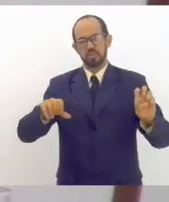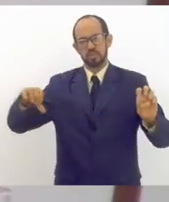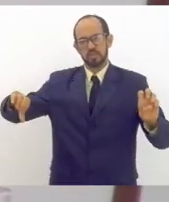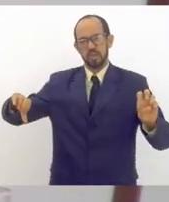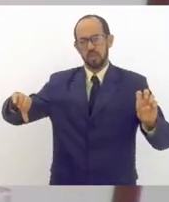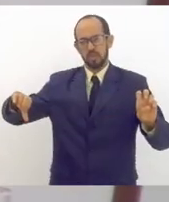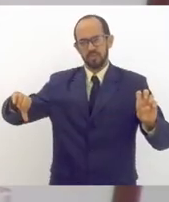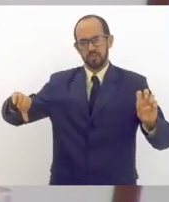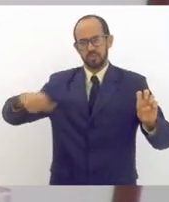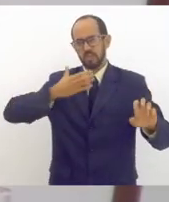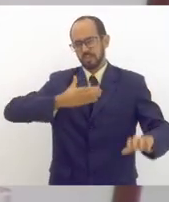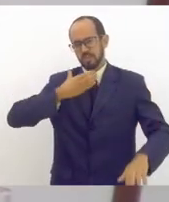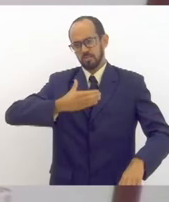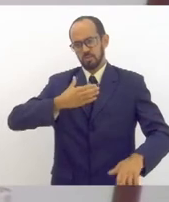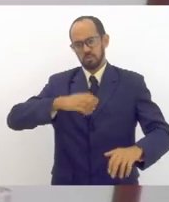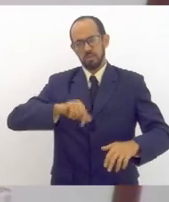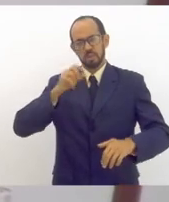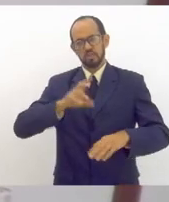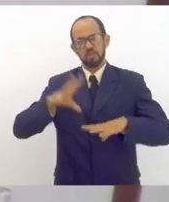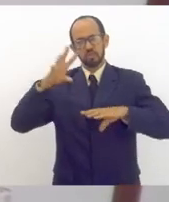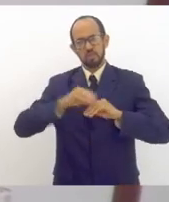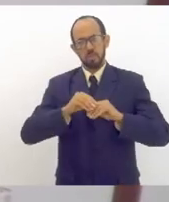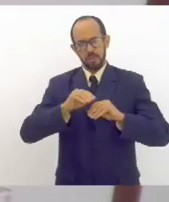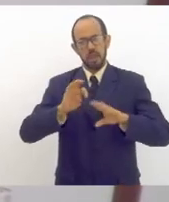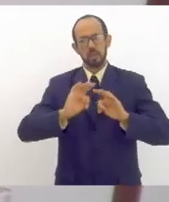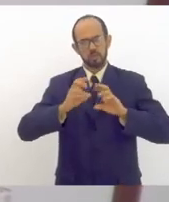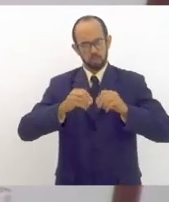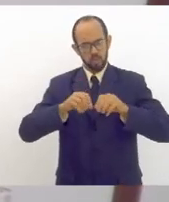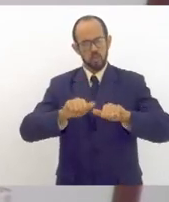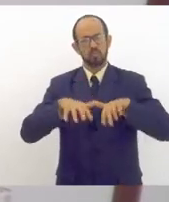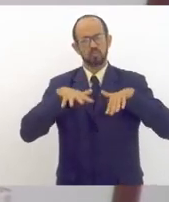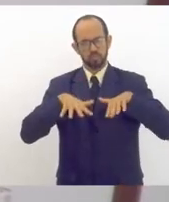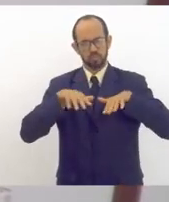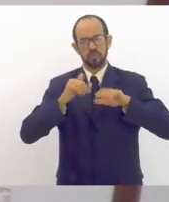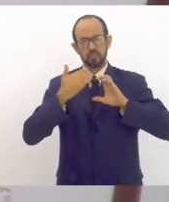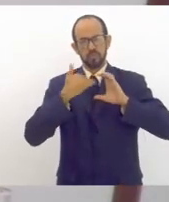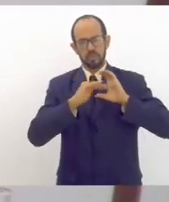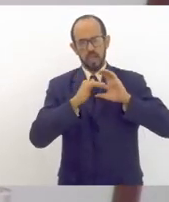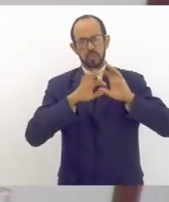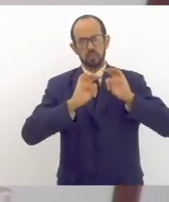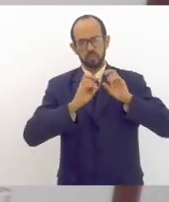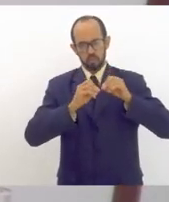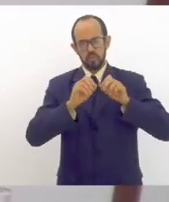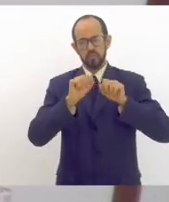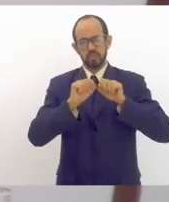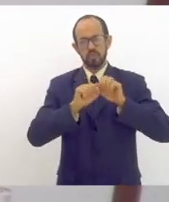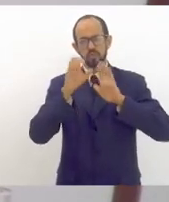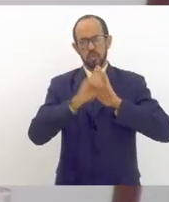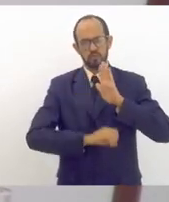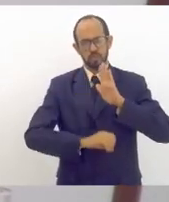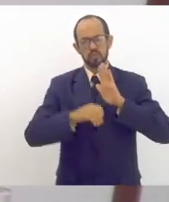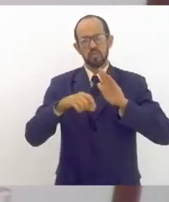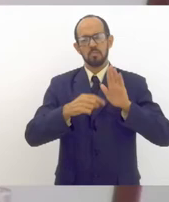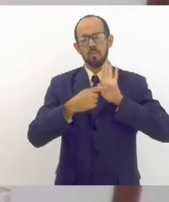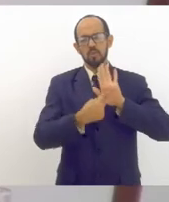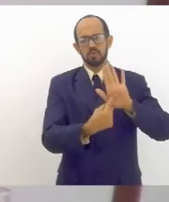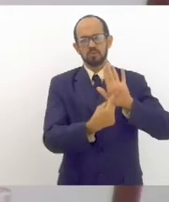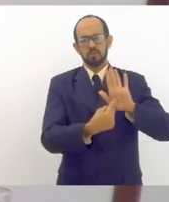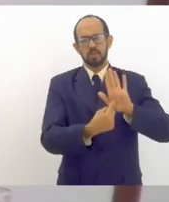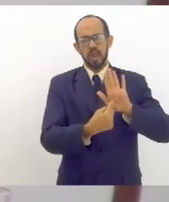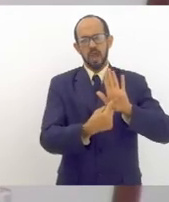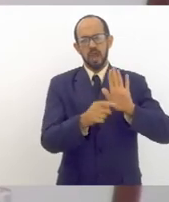obviamente reforçar aí todos os o play mandar um extrato disso refazer os Ofício mostrar indignação com a gente